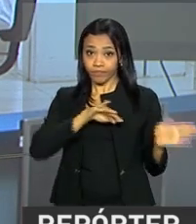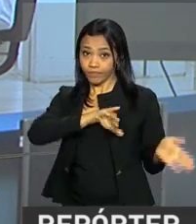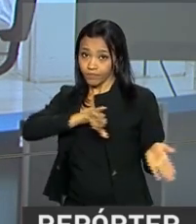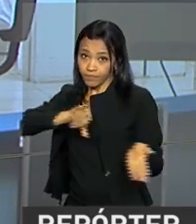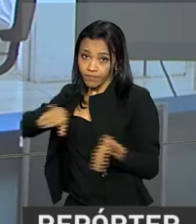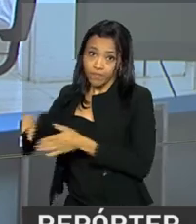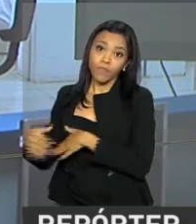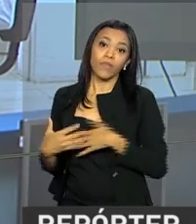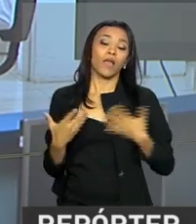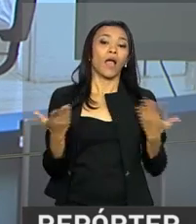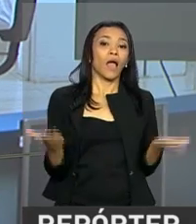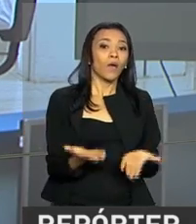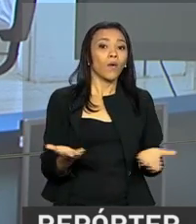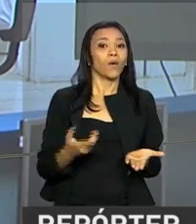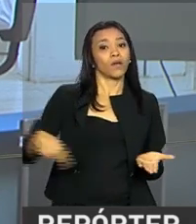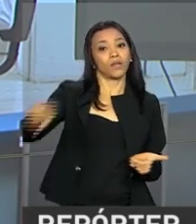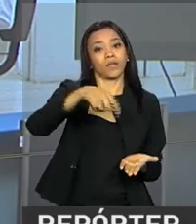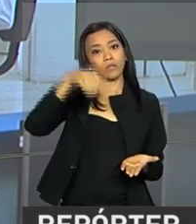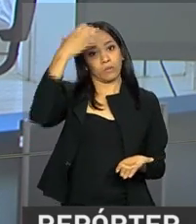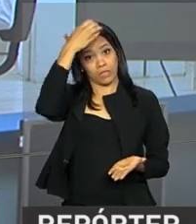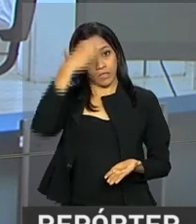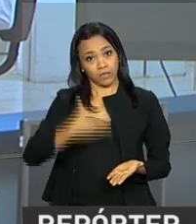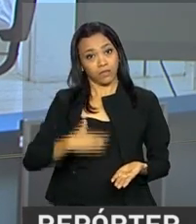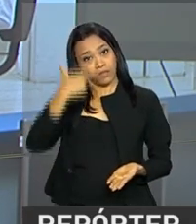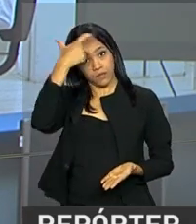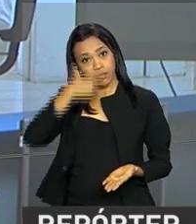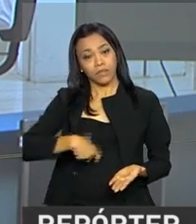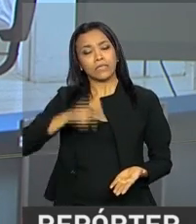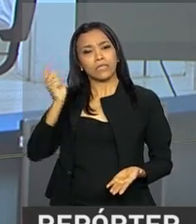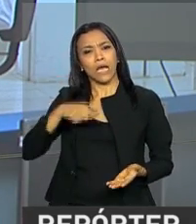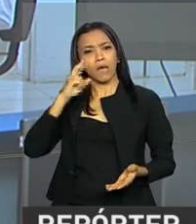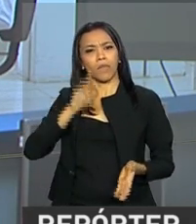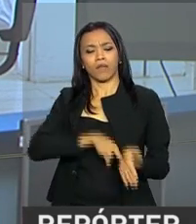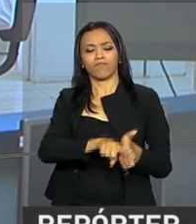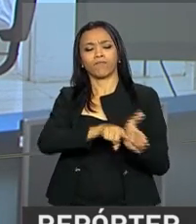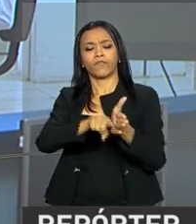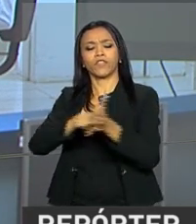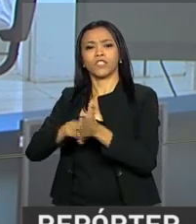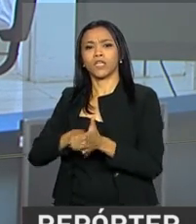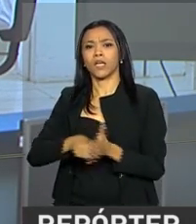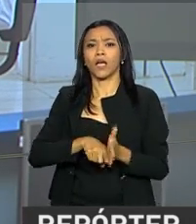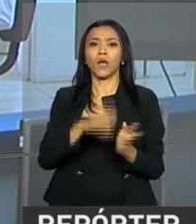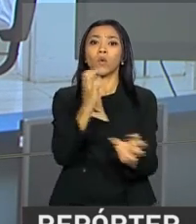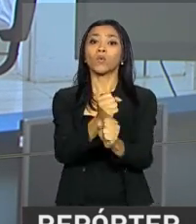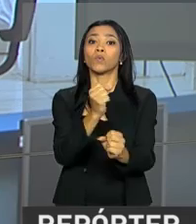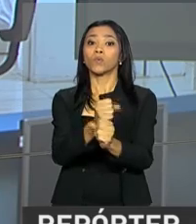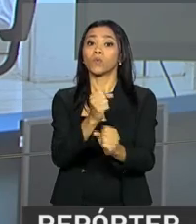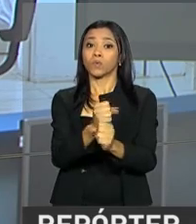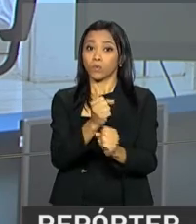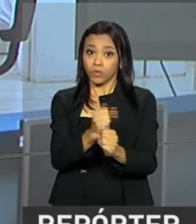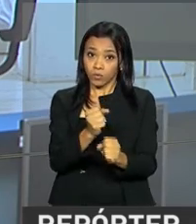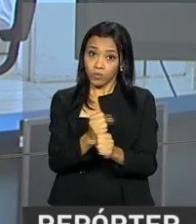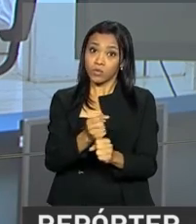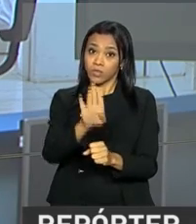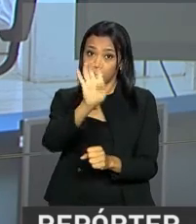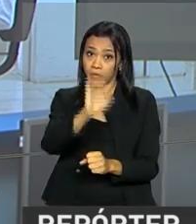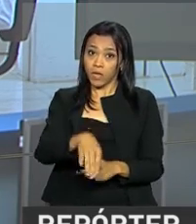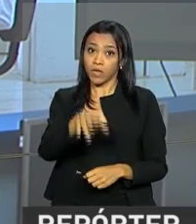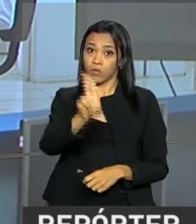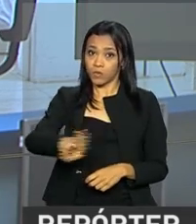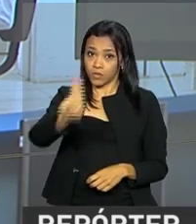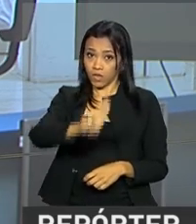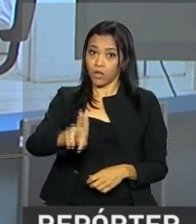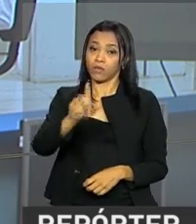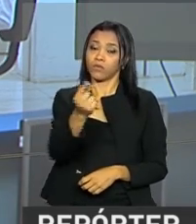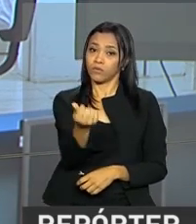o cidadão vai poder fiscalizar os investimentos na cidade onde mora saber se os recursos estão bem aplicados e